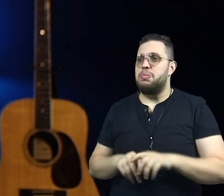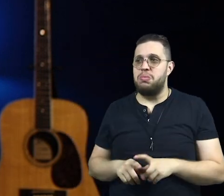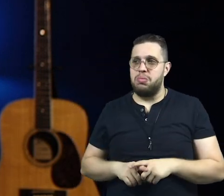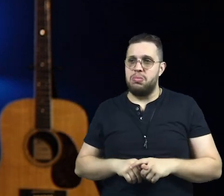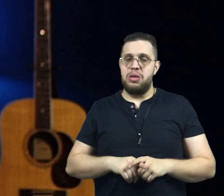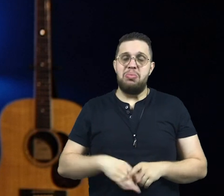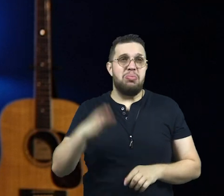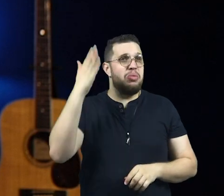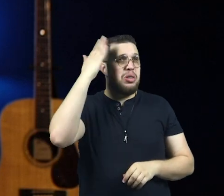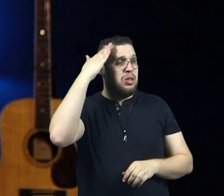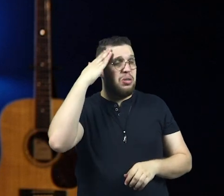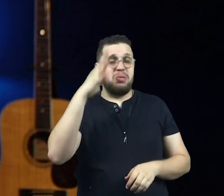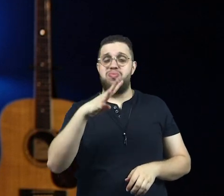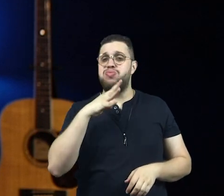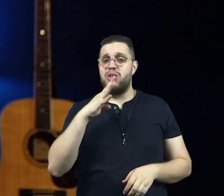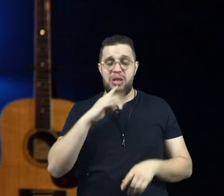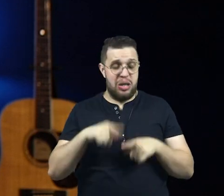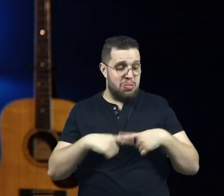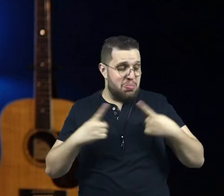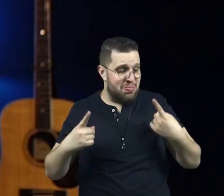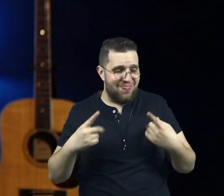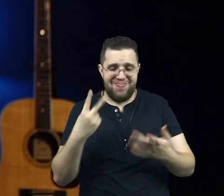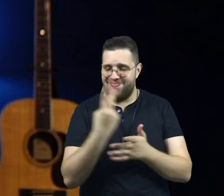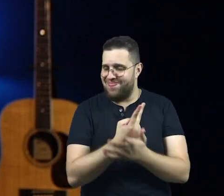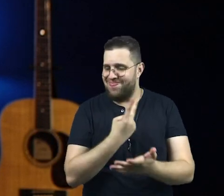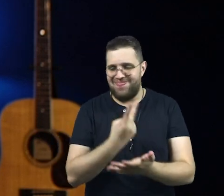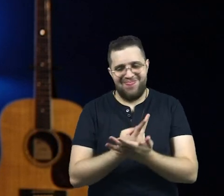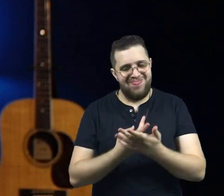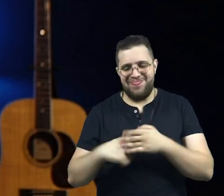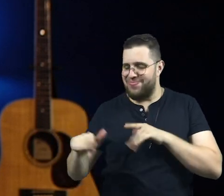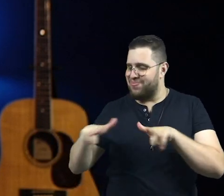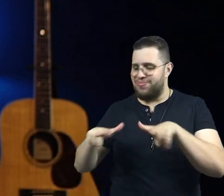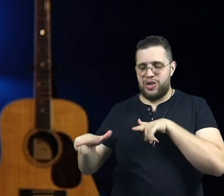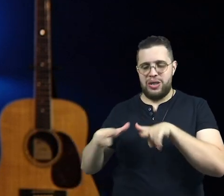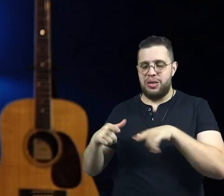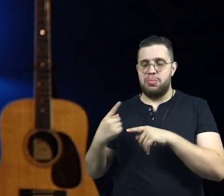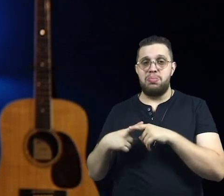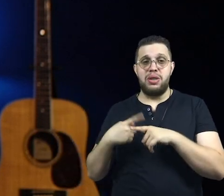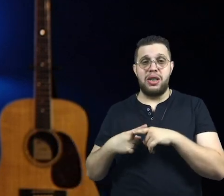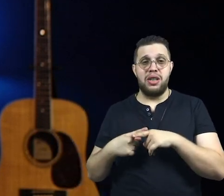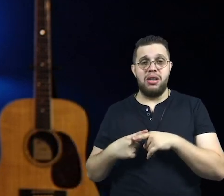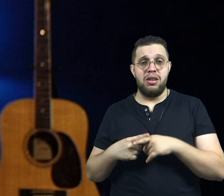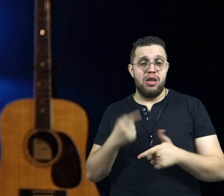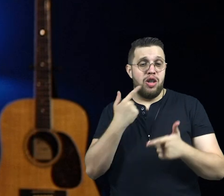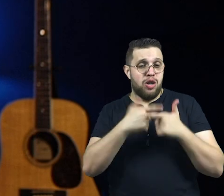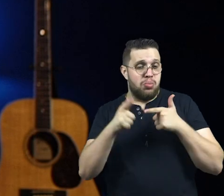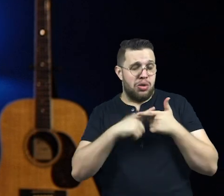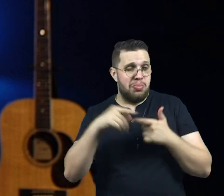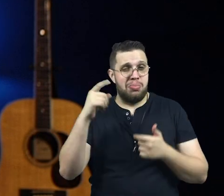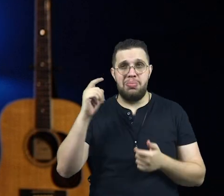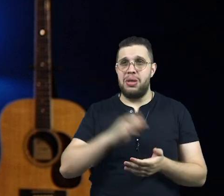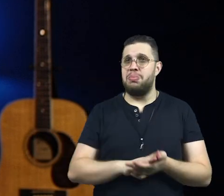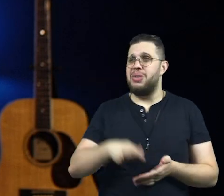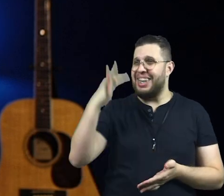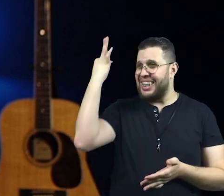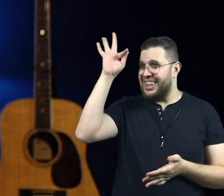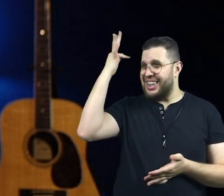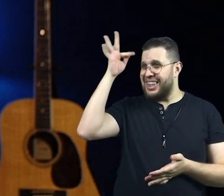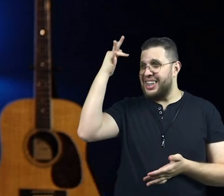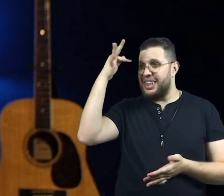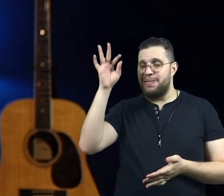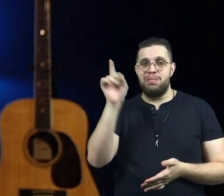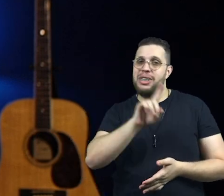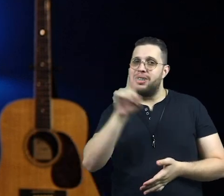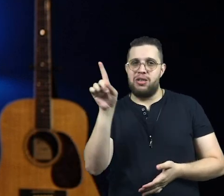tinha conhecimento, e nada funcionou. Porque o meu problema não era a dor de cabeça, mas a dor de cabeça que parecia